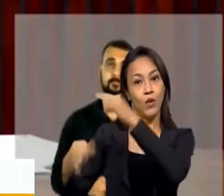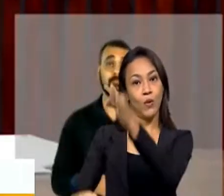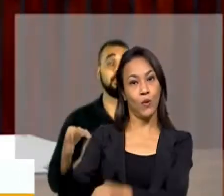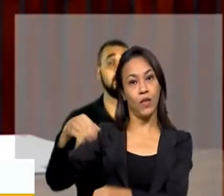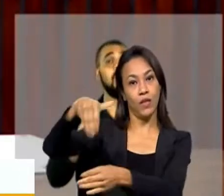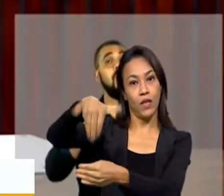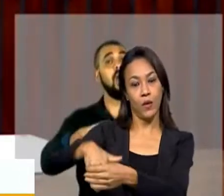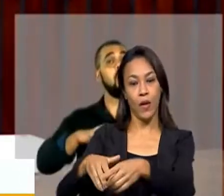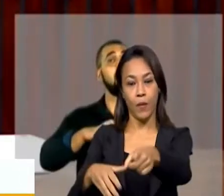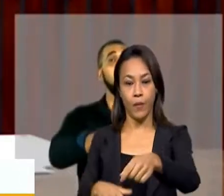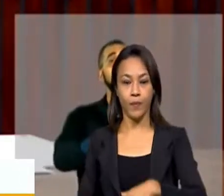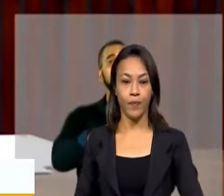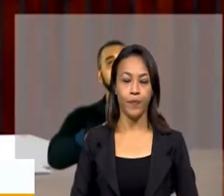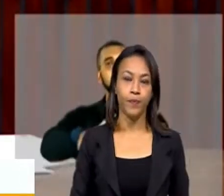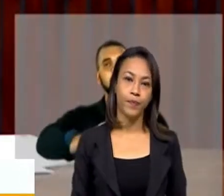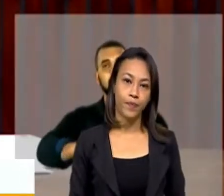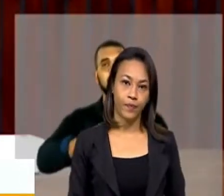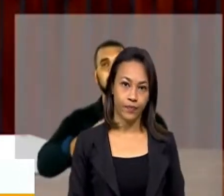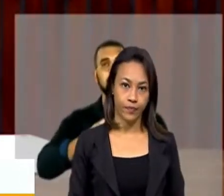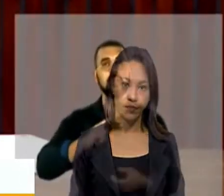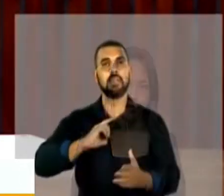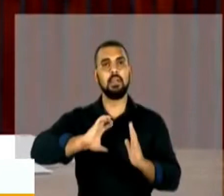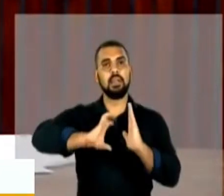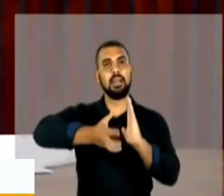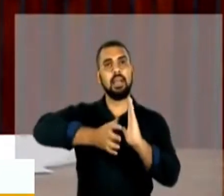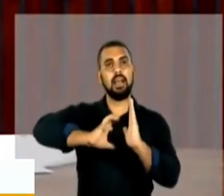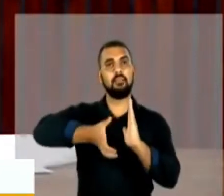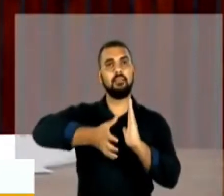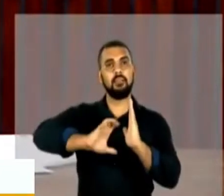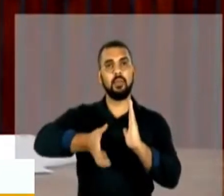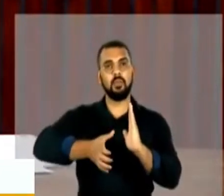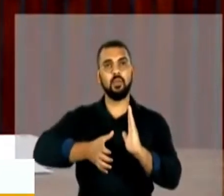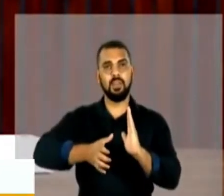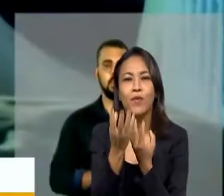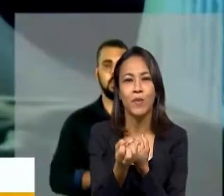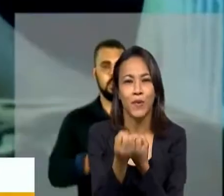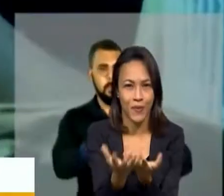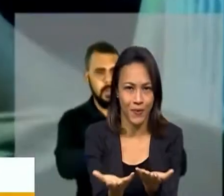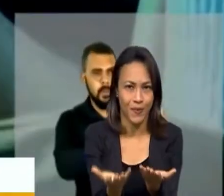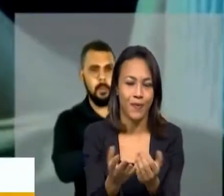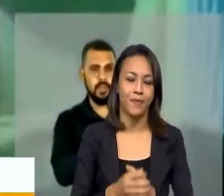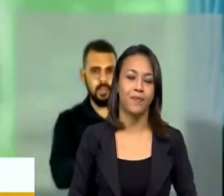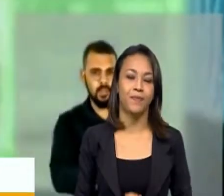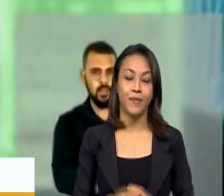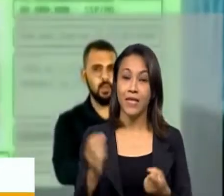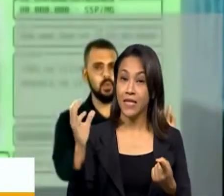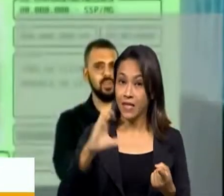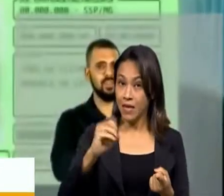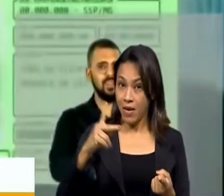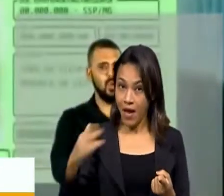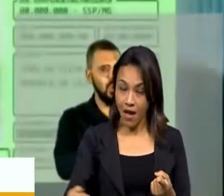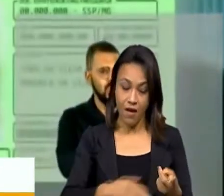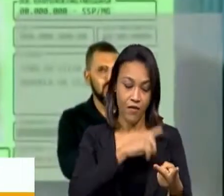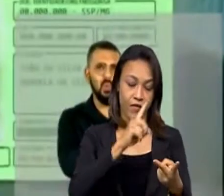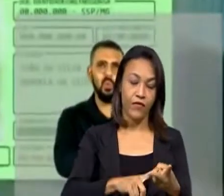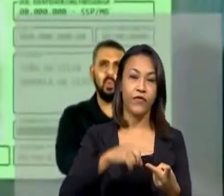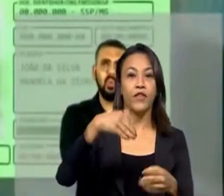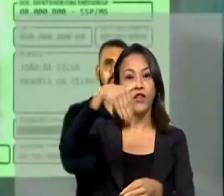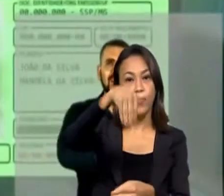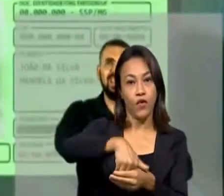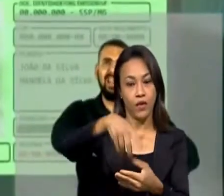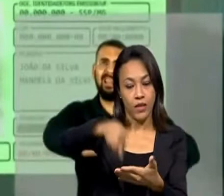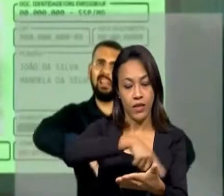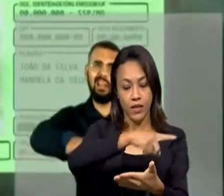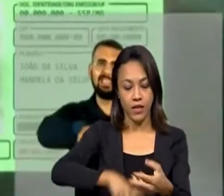dados único, com base nos cadastros da Justiça Eleitoral. CPF, título de eleitor, certidões